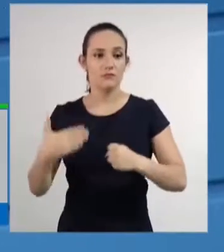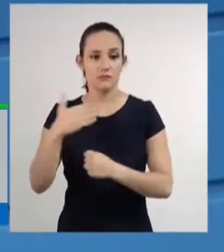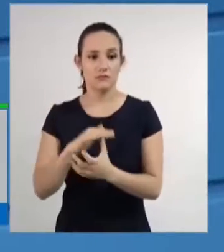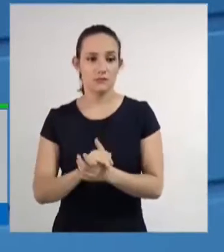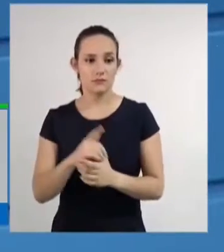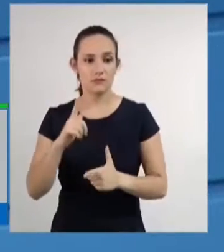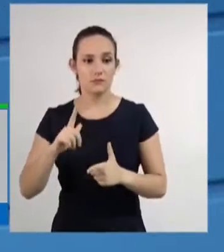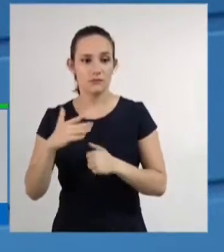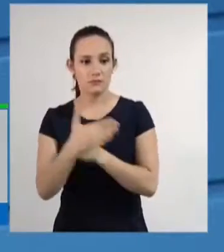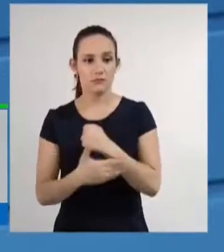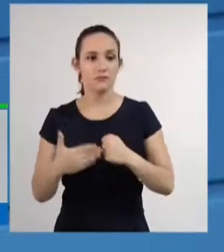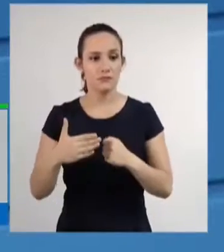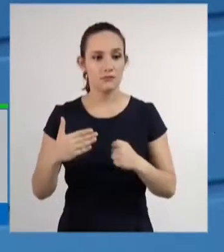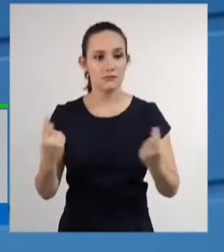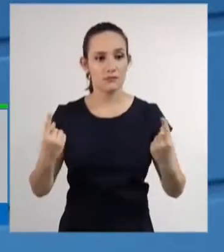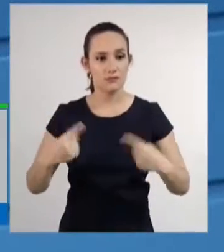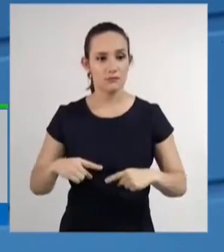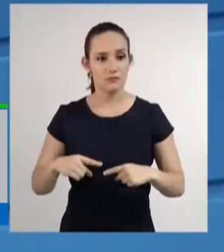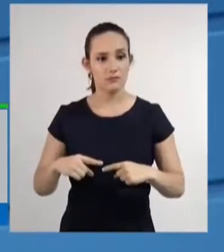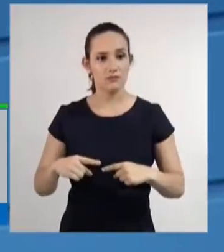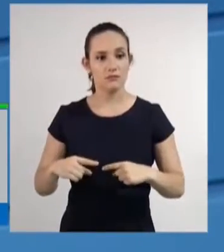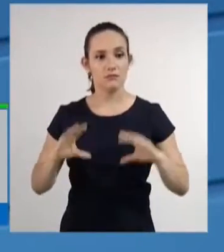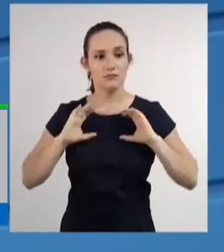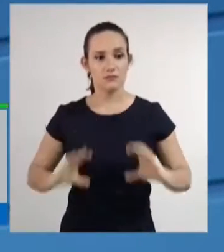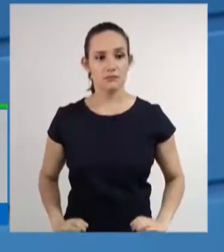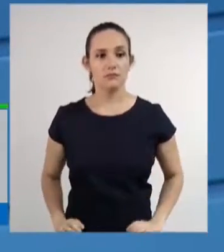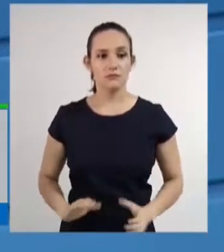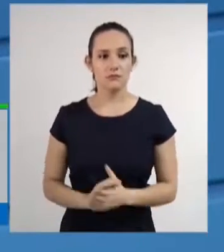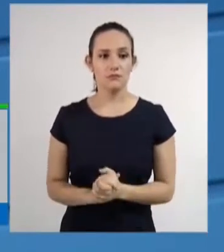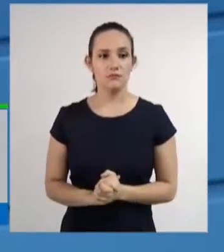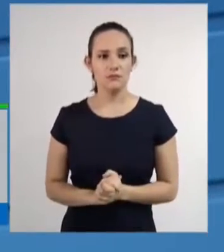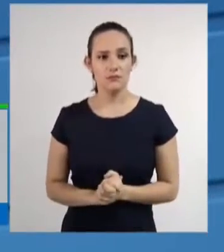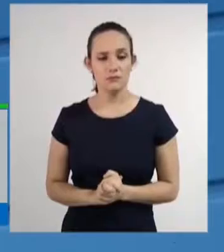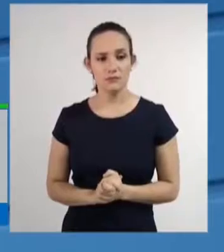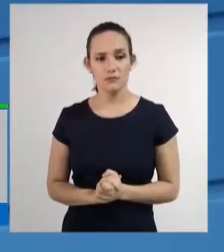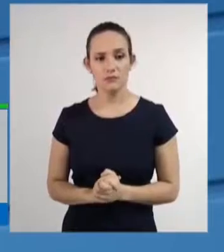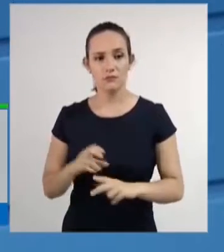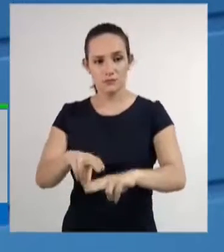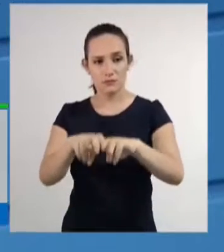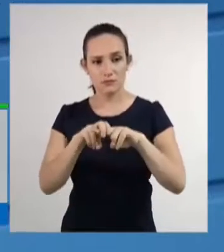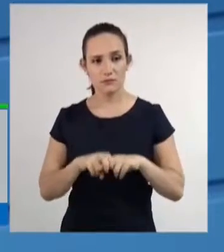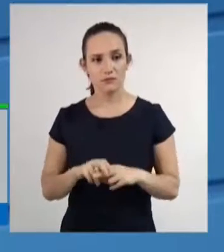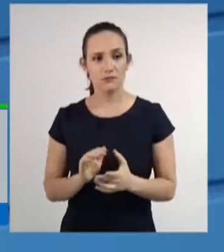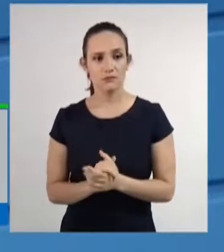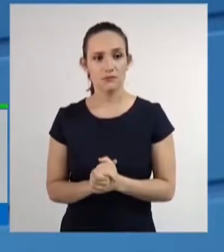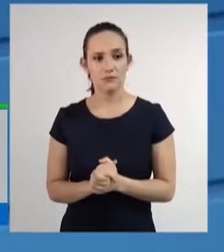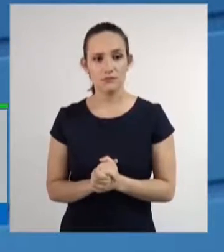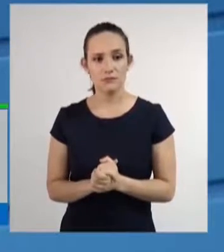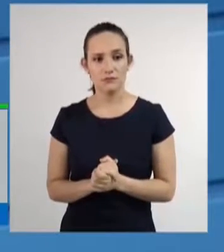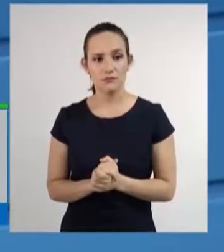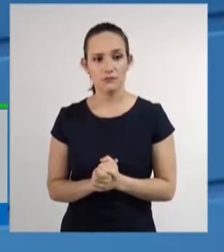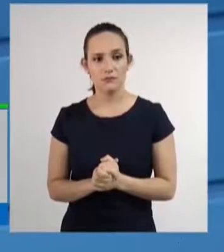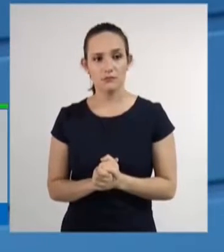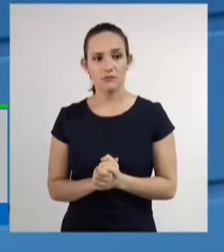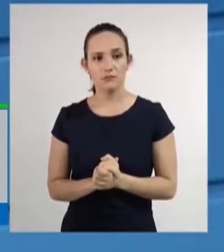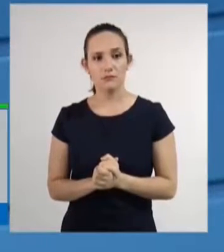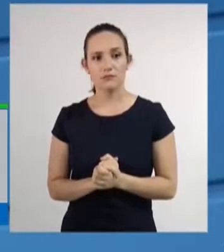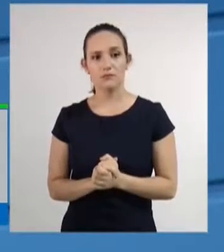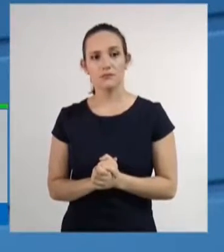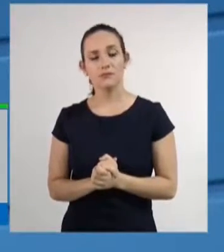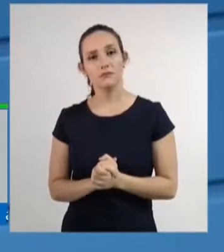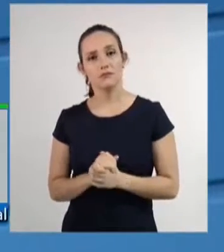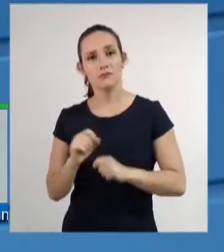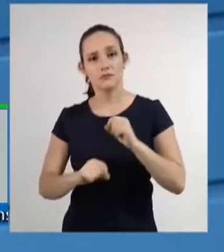certos comportamentos e promove práticas positivas. Portanto, com amparo em tais dados,